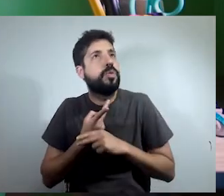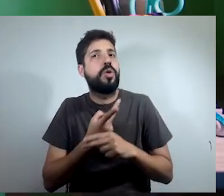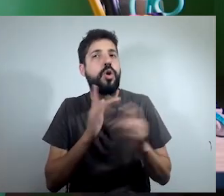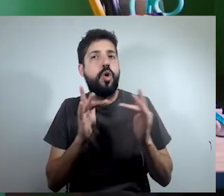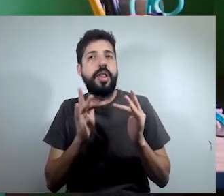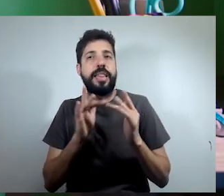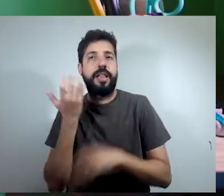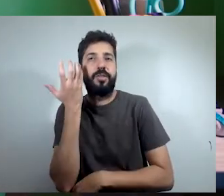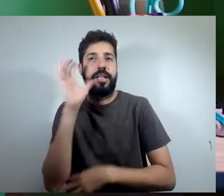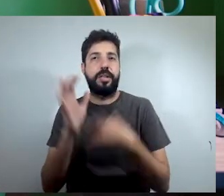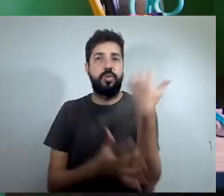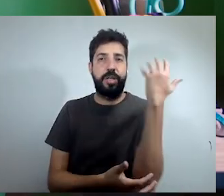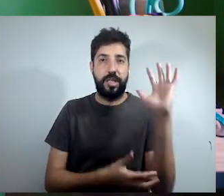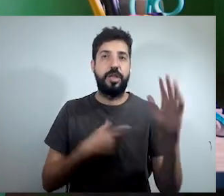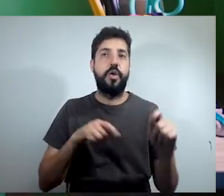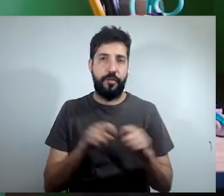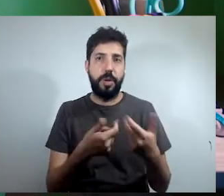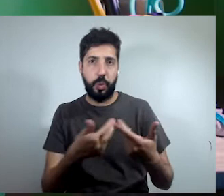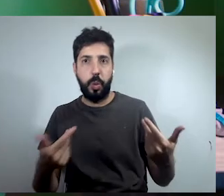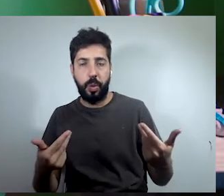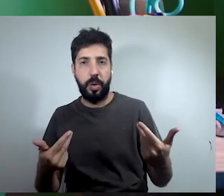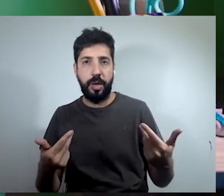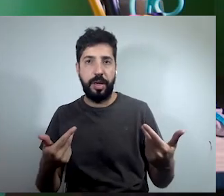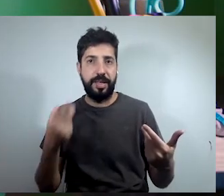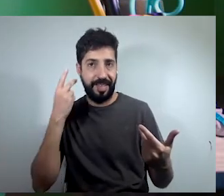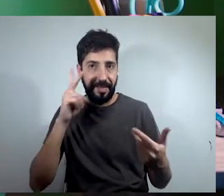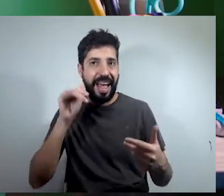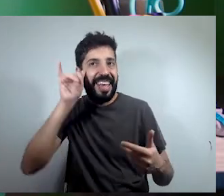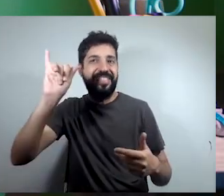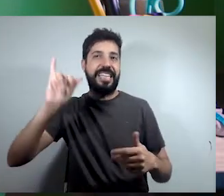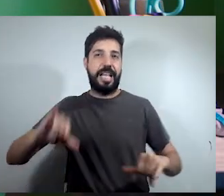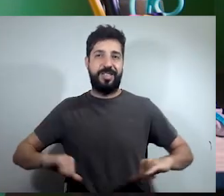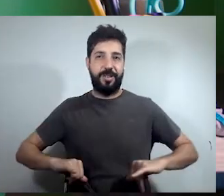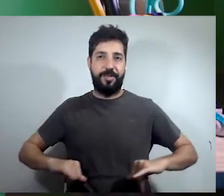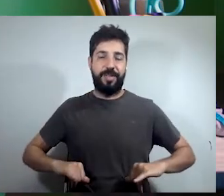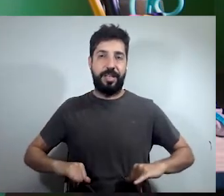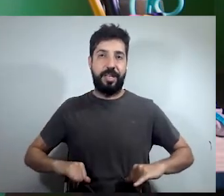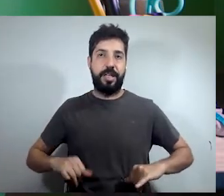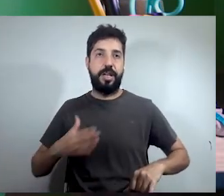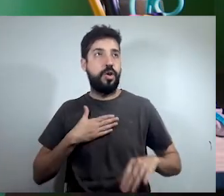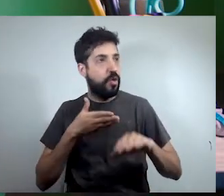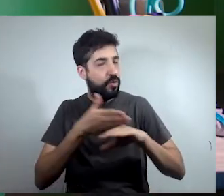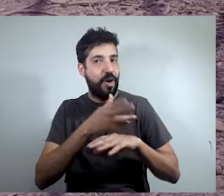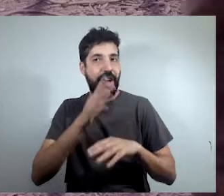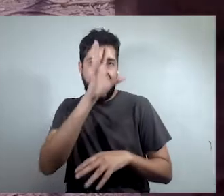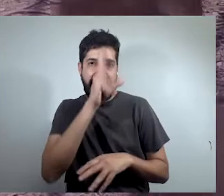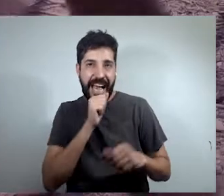com a natureza. Eu faço algumas coisas para não sofrer disso. Eu corro atrás das